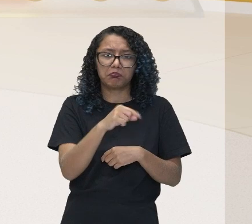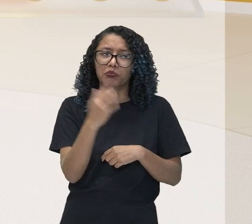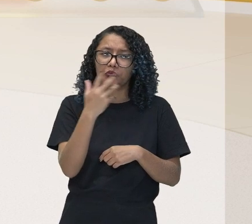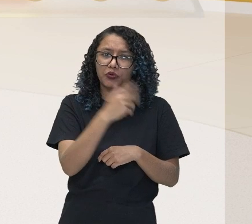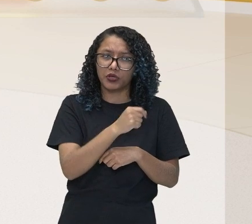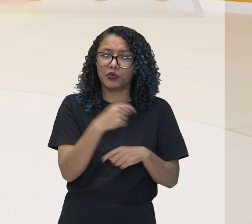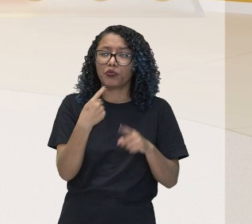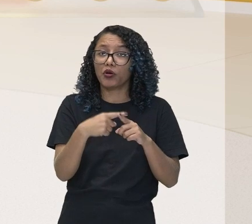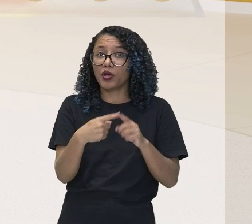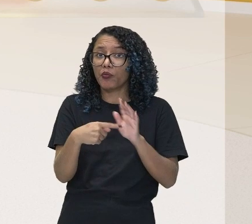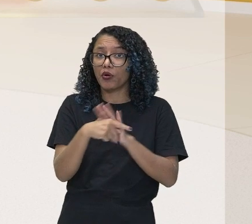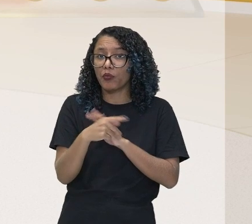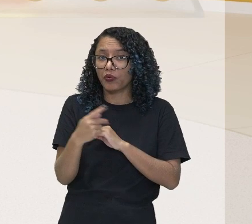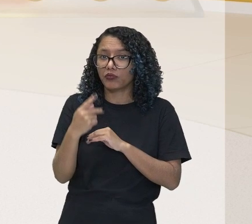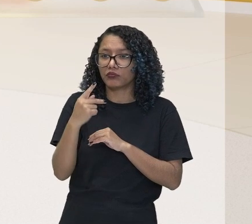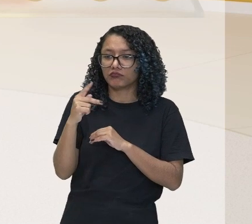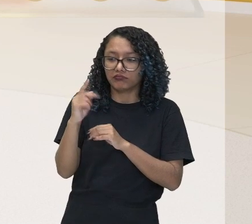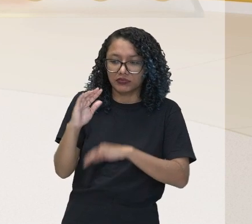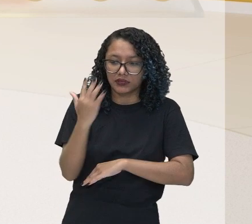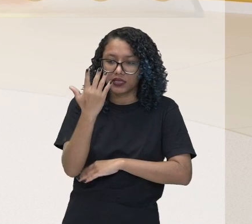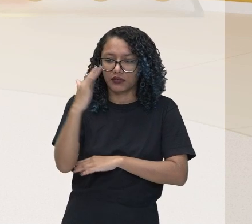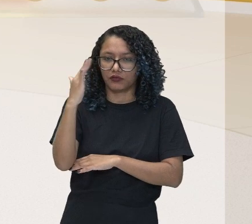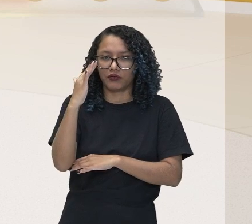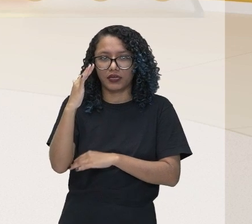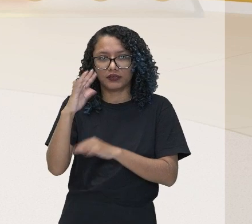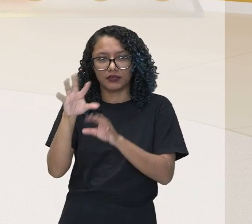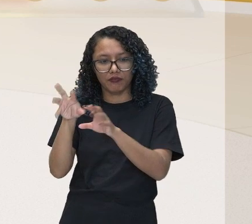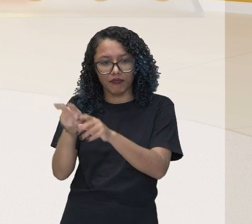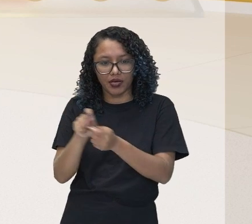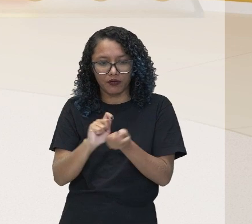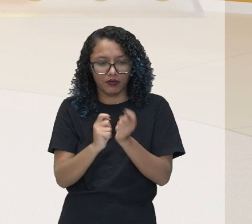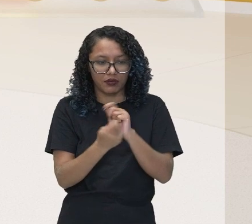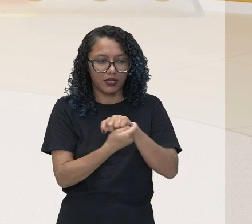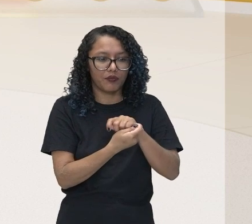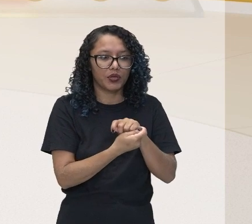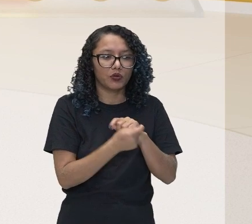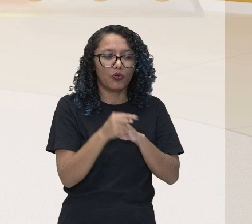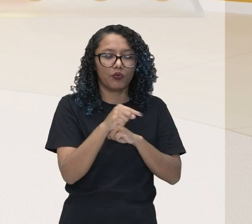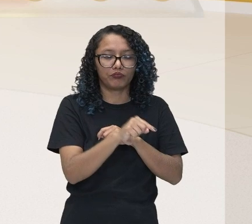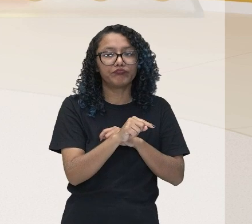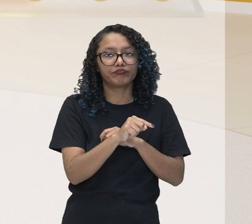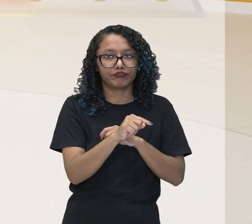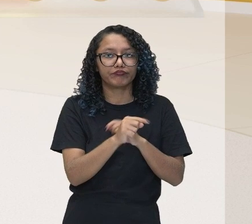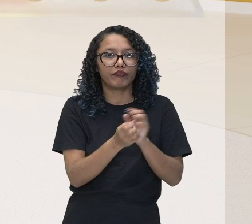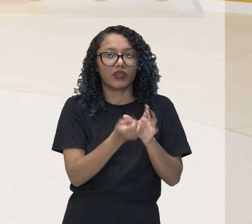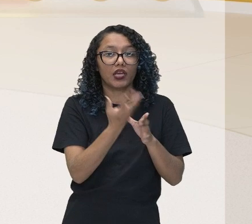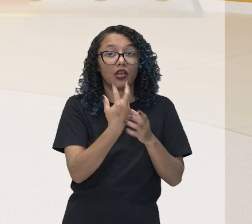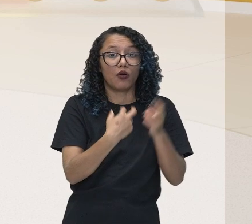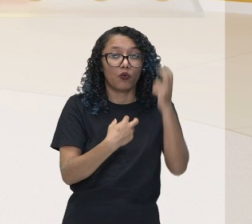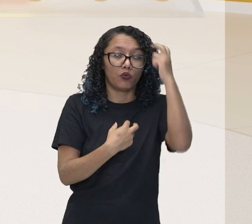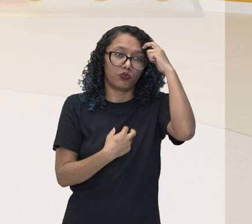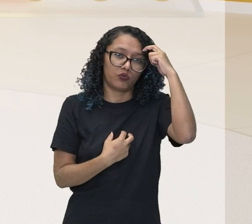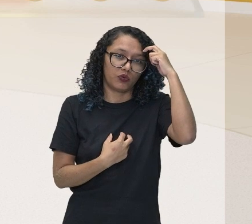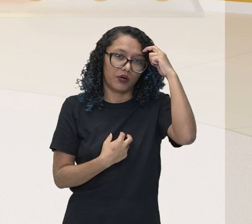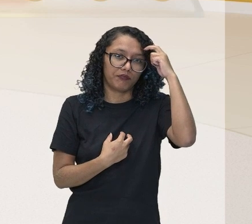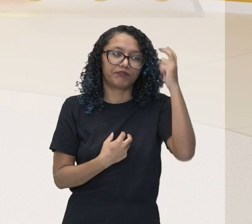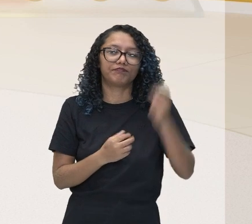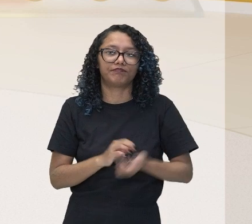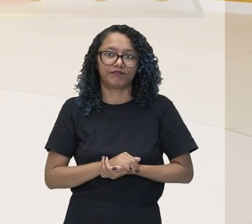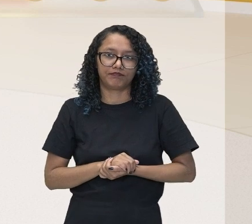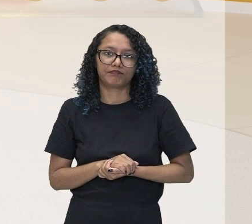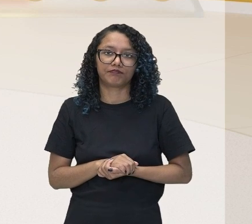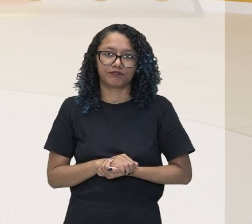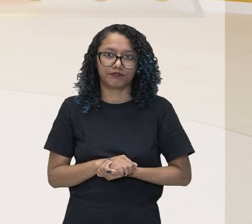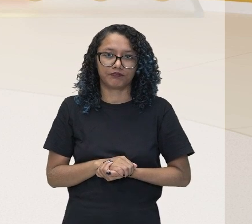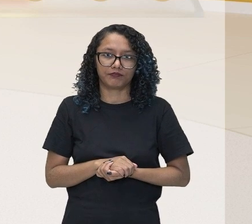foi tirado da natureza, transformado pelo homem e virou cultura. Então,